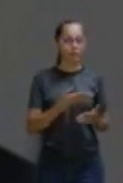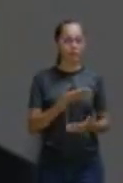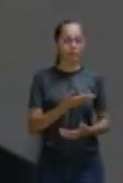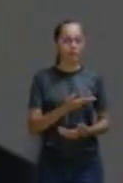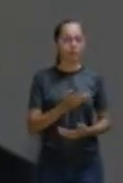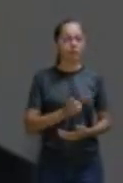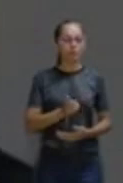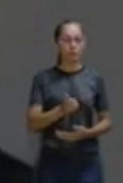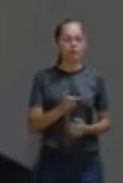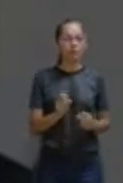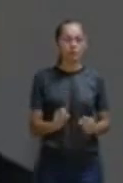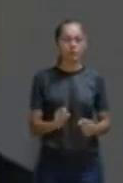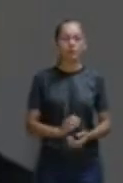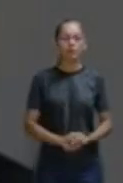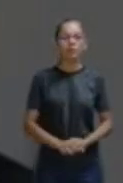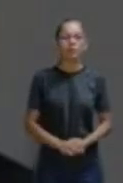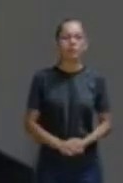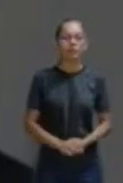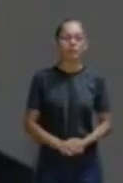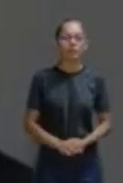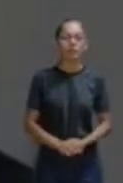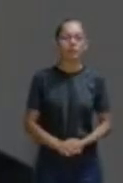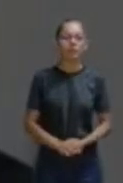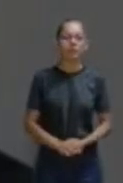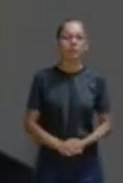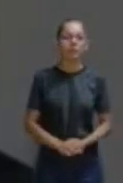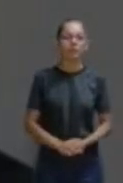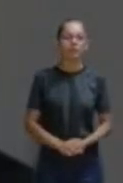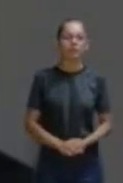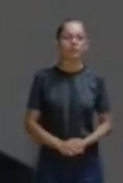a sua manifestação.